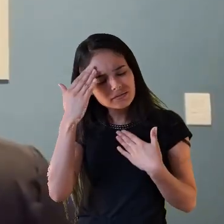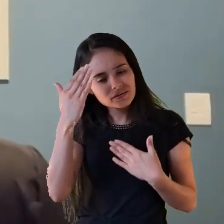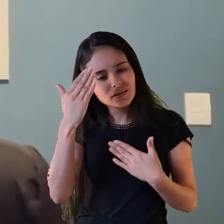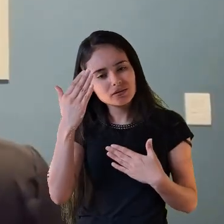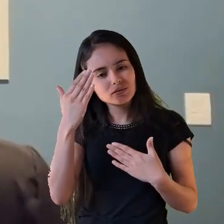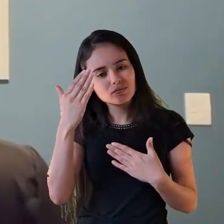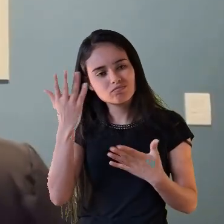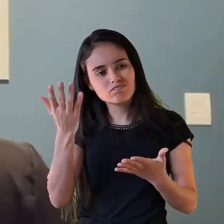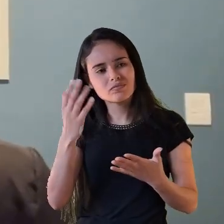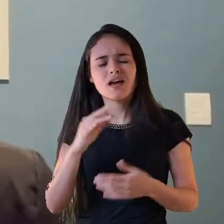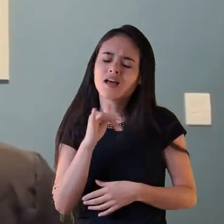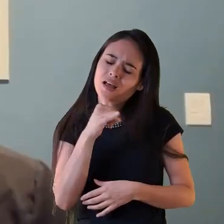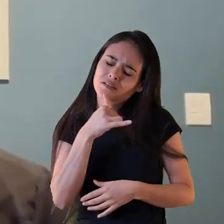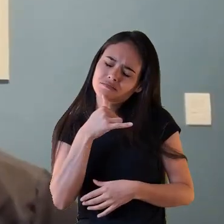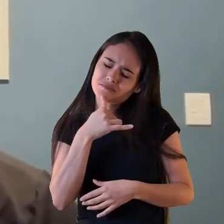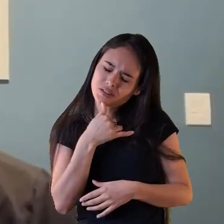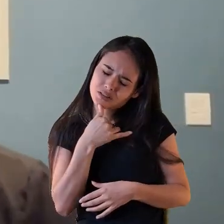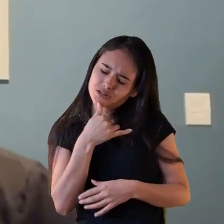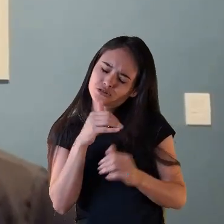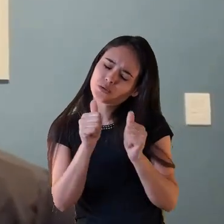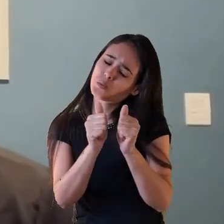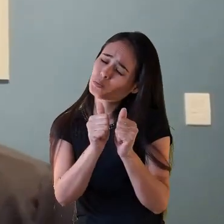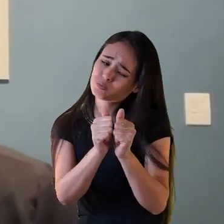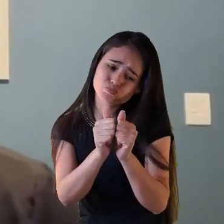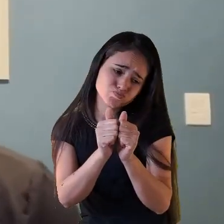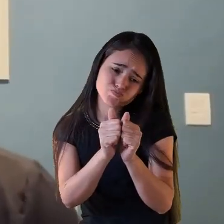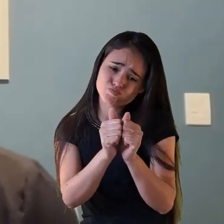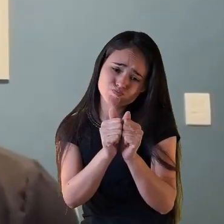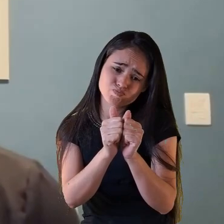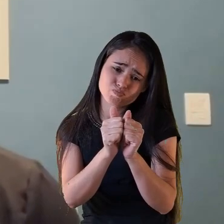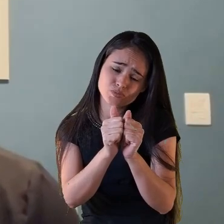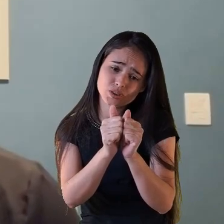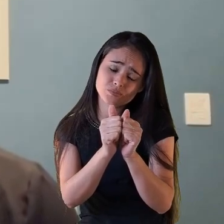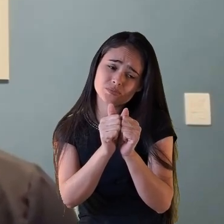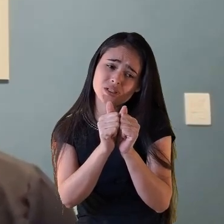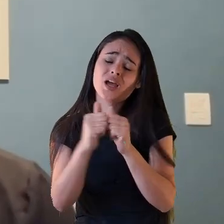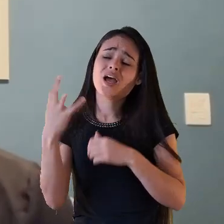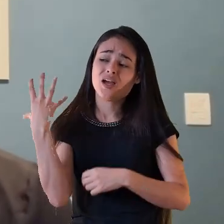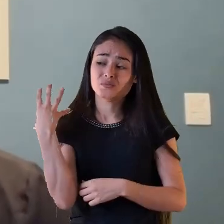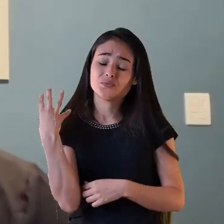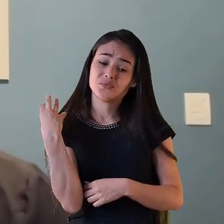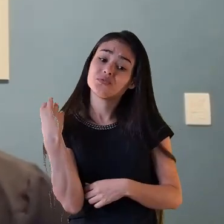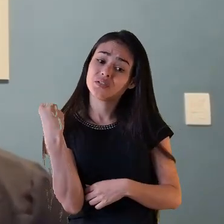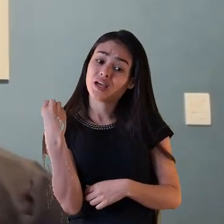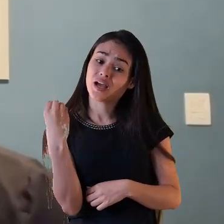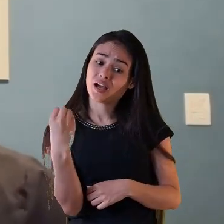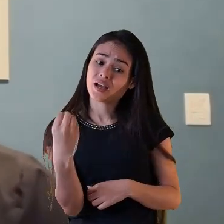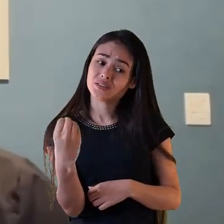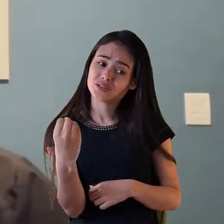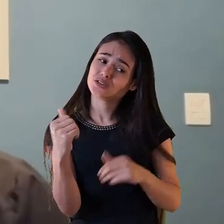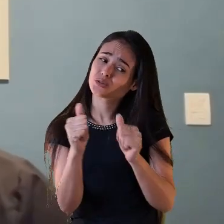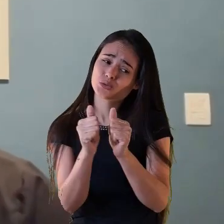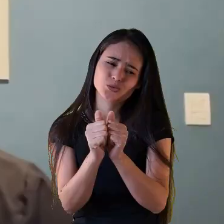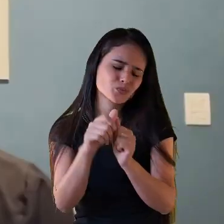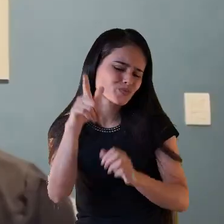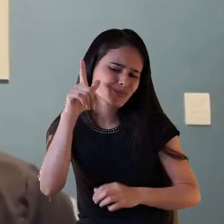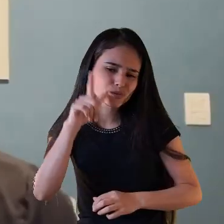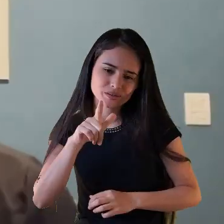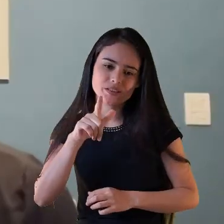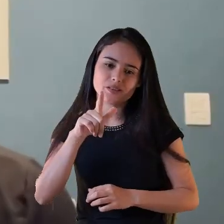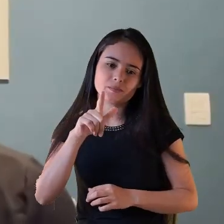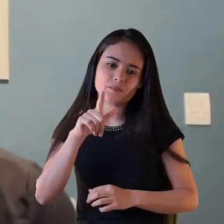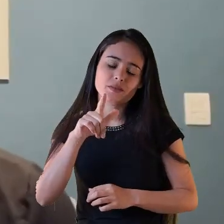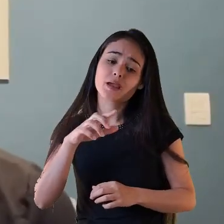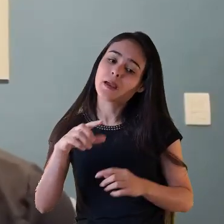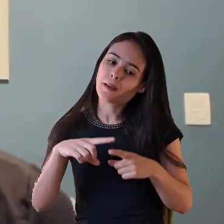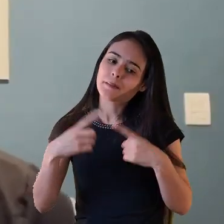não estar aí, adoraria estar com vocês, estou viajando agora, então infelizmente não posso, mas enfim, quero deixar meu abraço e